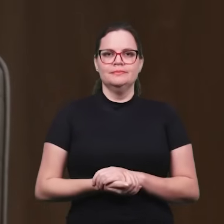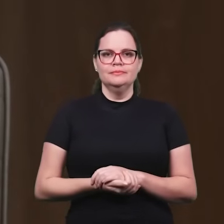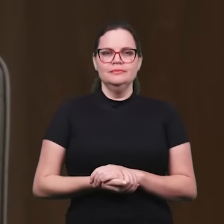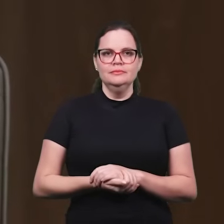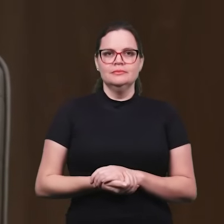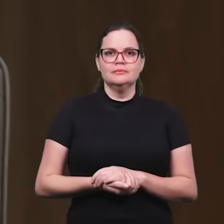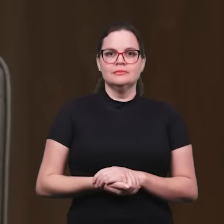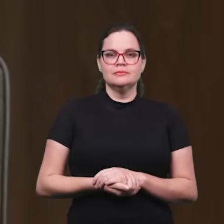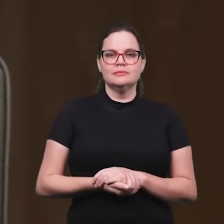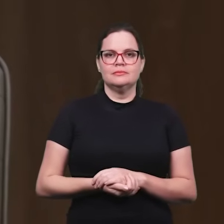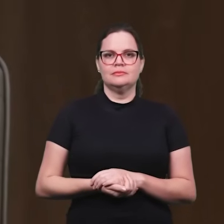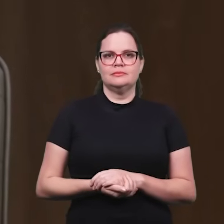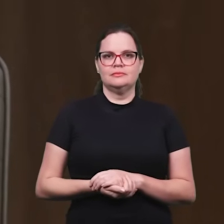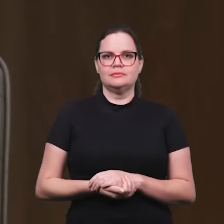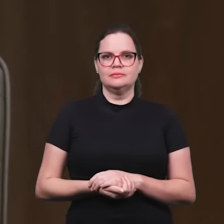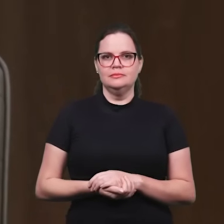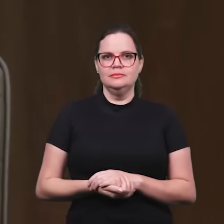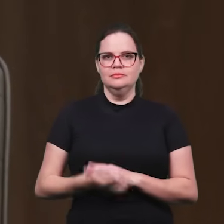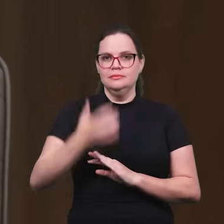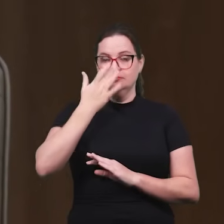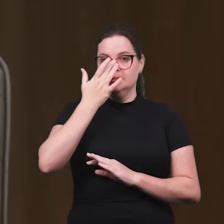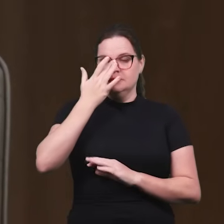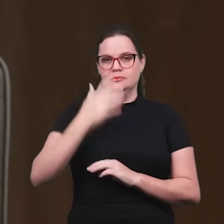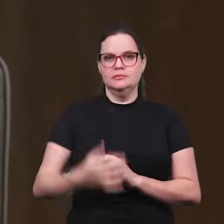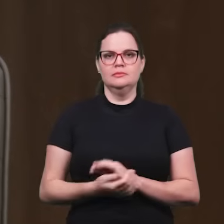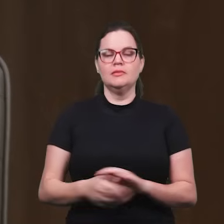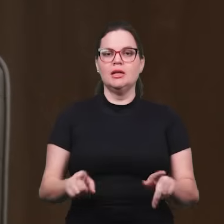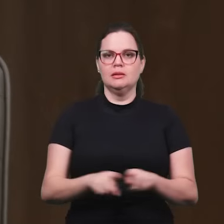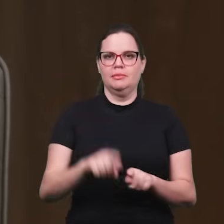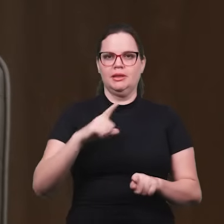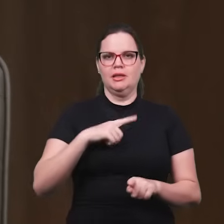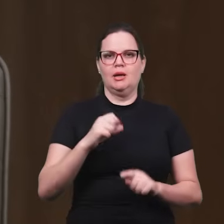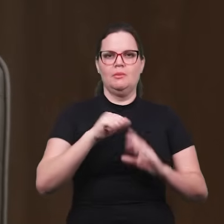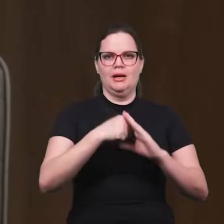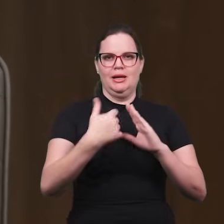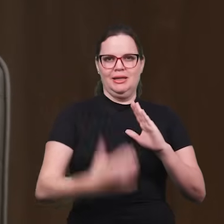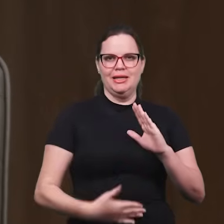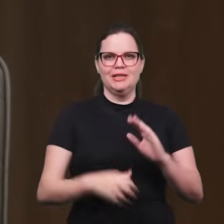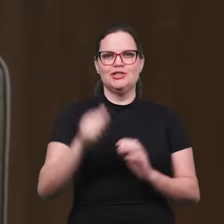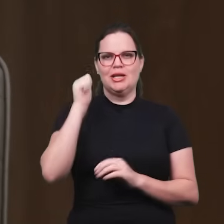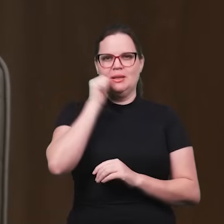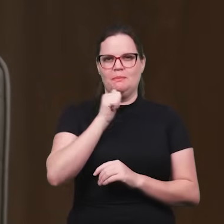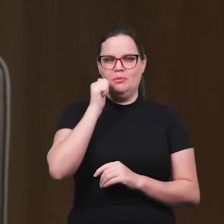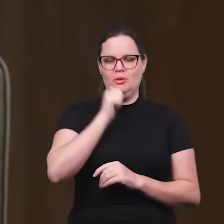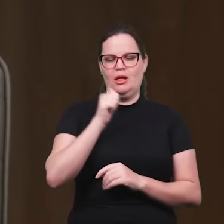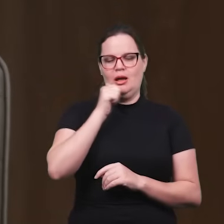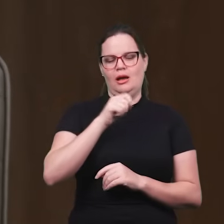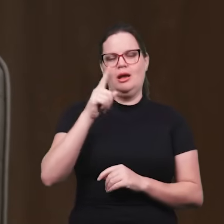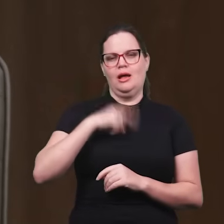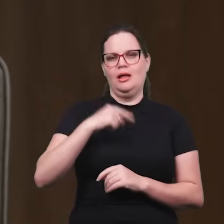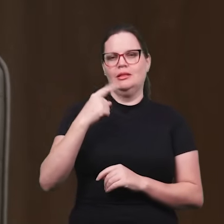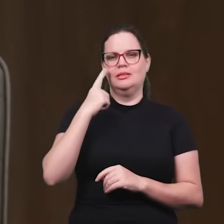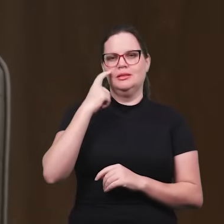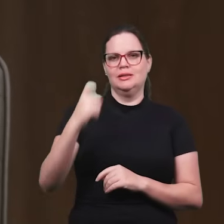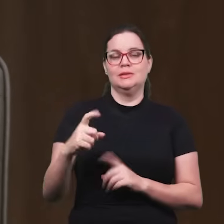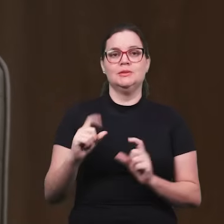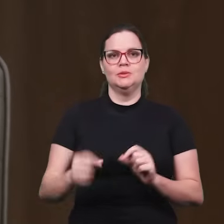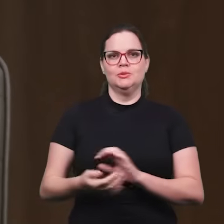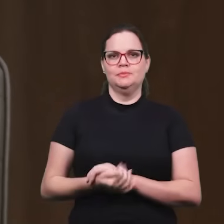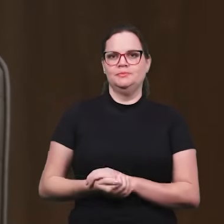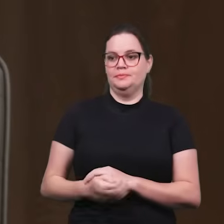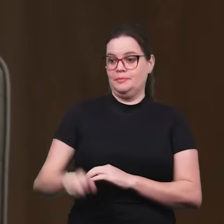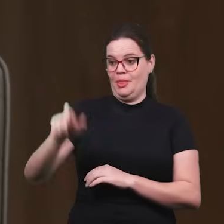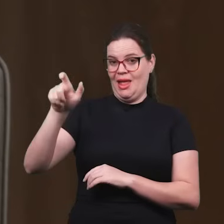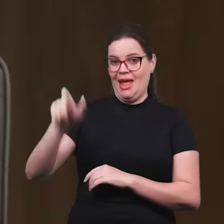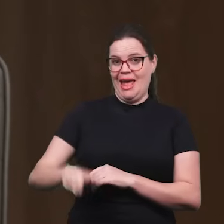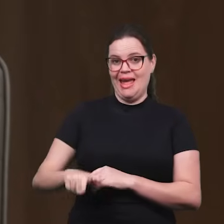só assim o Espírito Santo se manifesta em nós. E tem uma característica dessa mulher, André, que é muito interessante, que é um tipo de